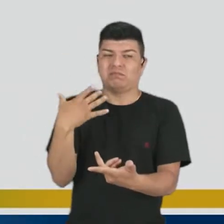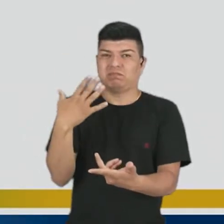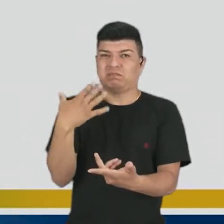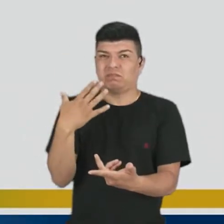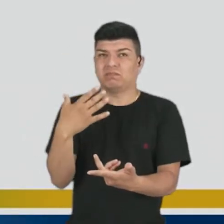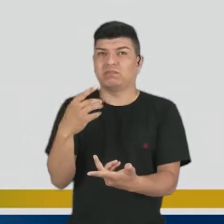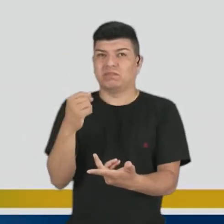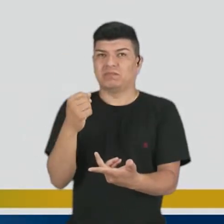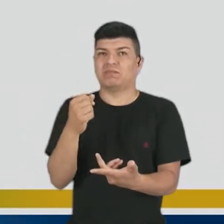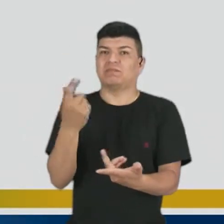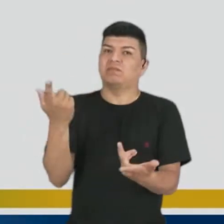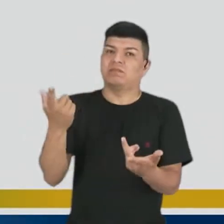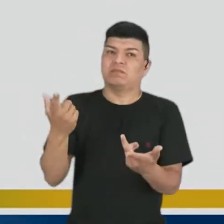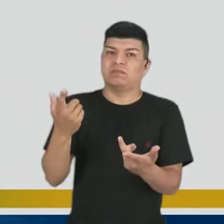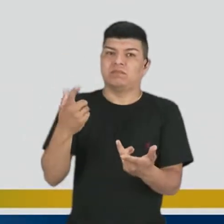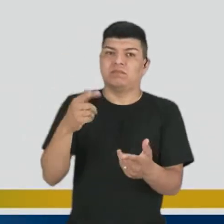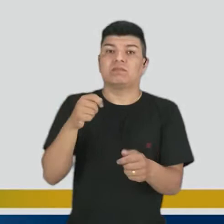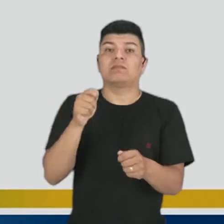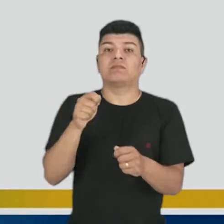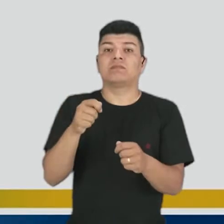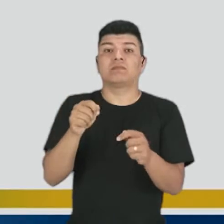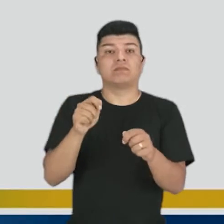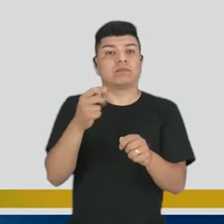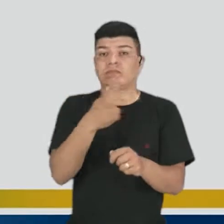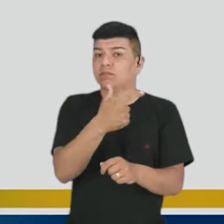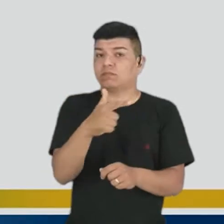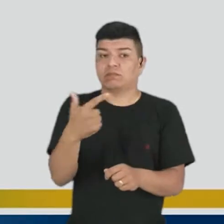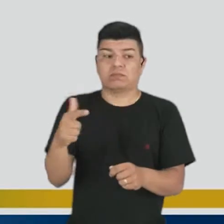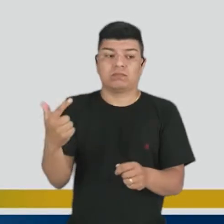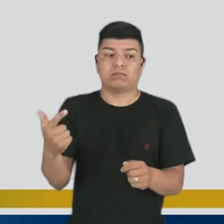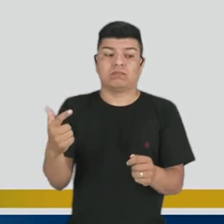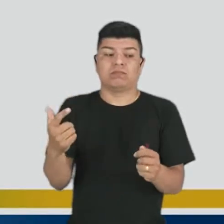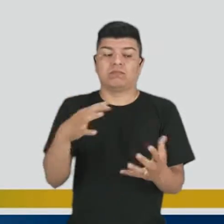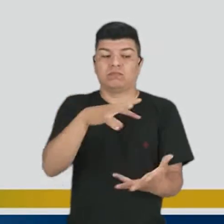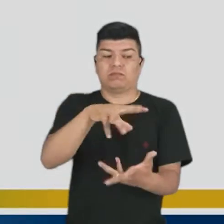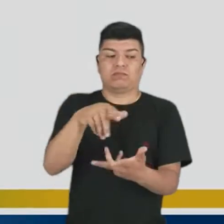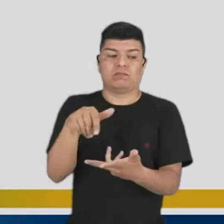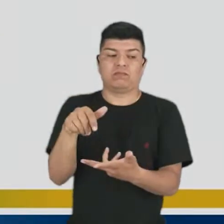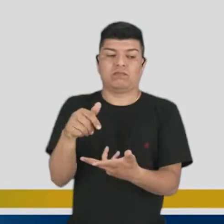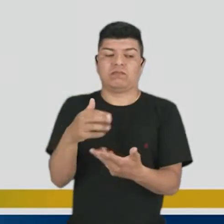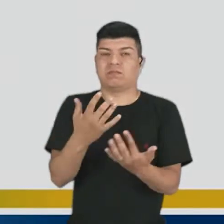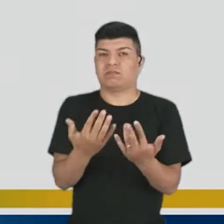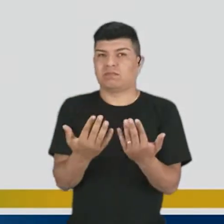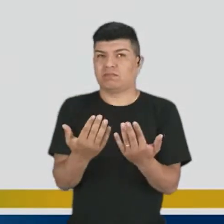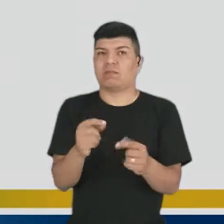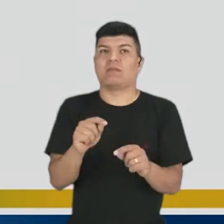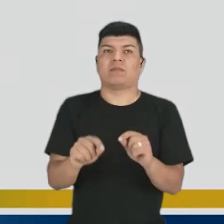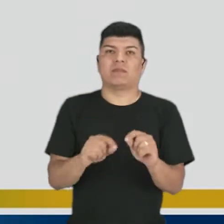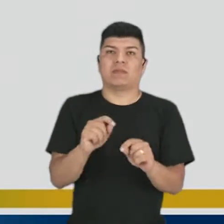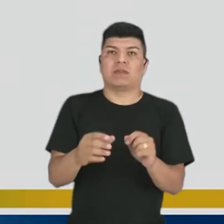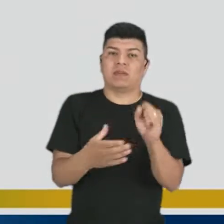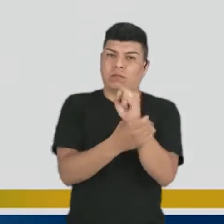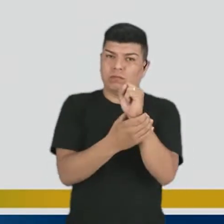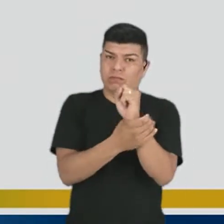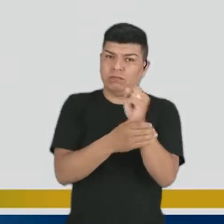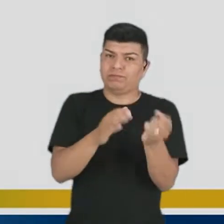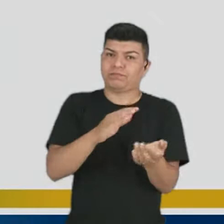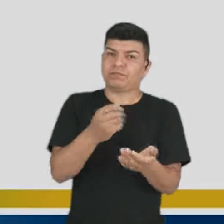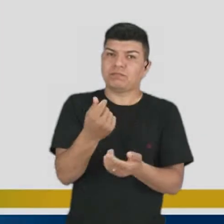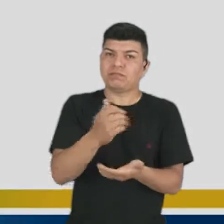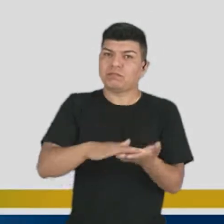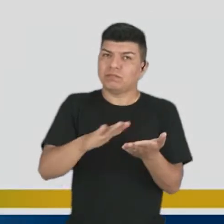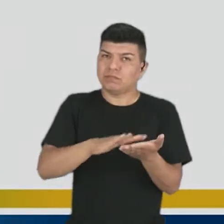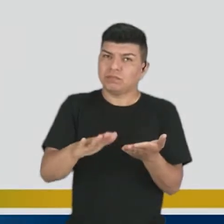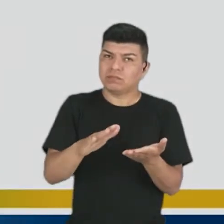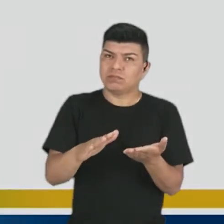muito polêmica, hoje há até quem defenda que não existe aquecimento global. Aumentar os gastos com segurança vai diminuir a